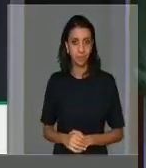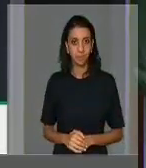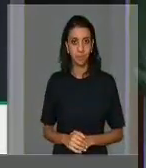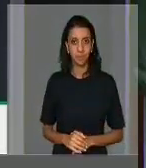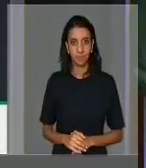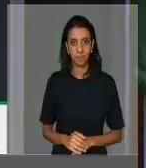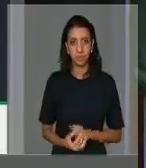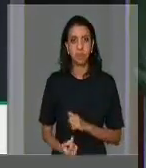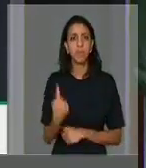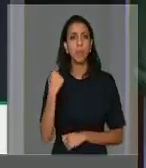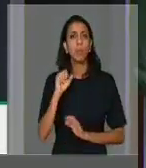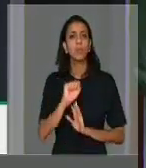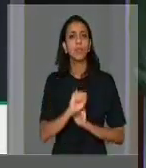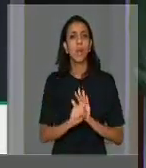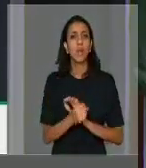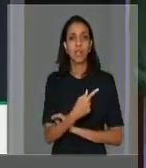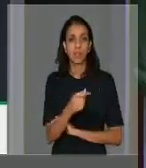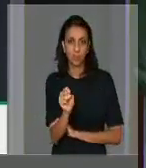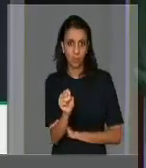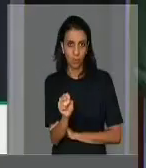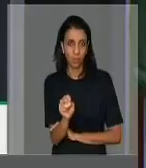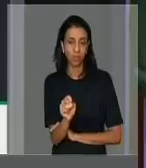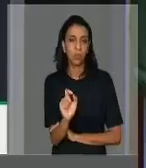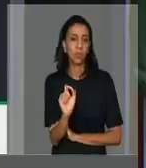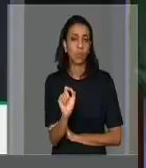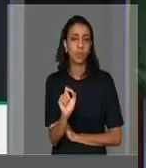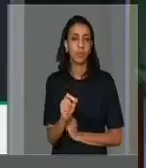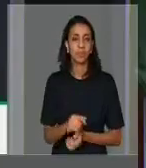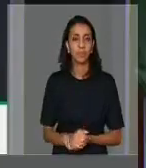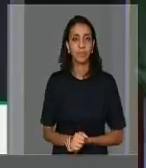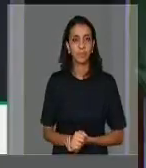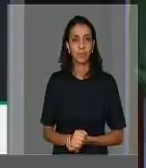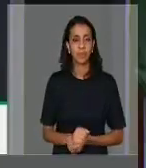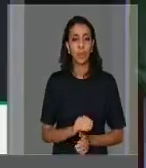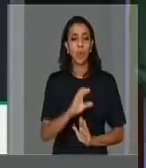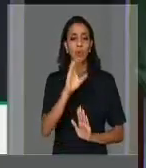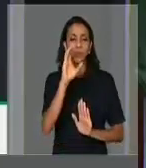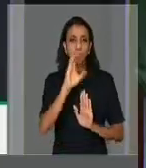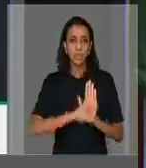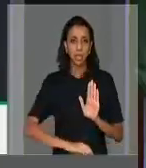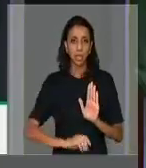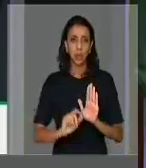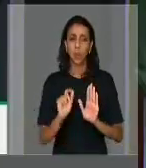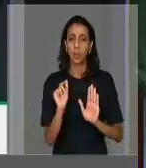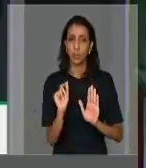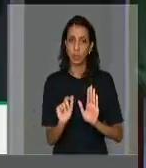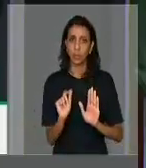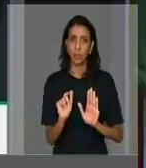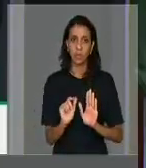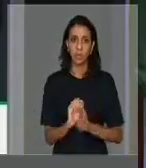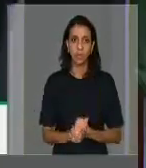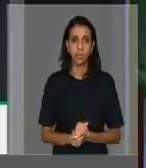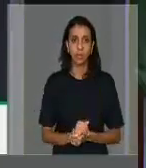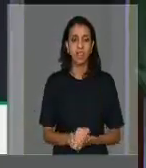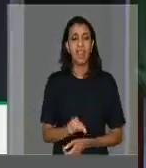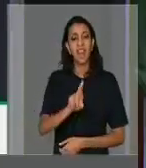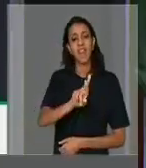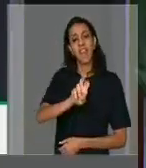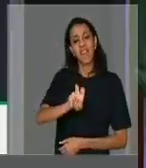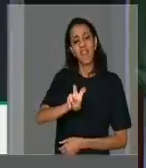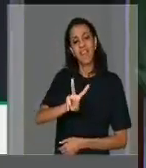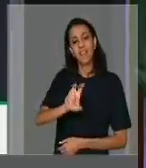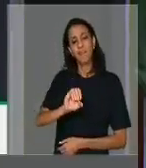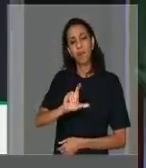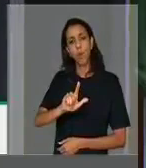século XVIII, o conceito e a efetividade de